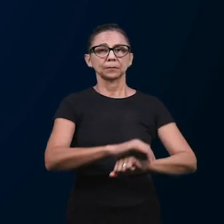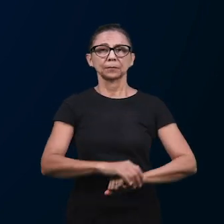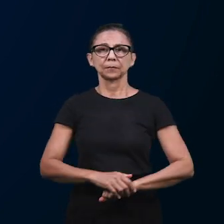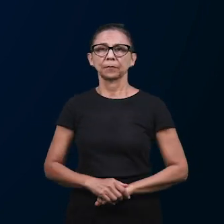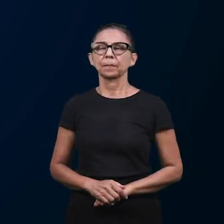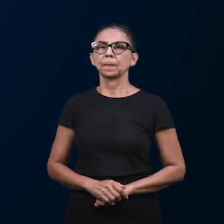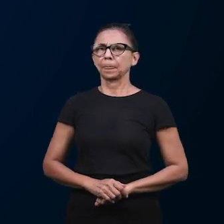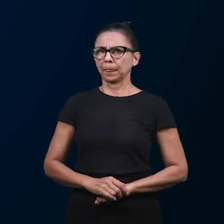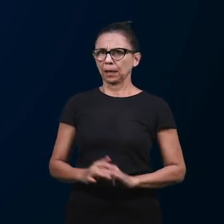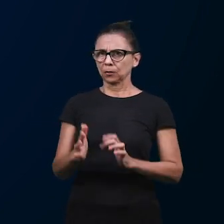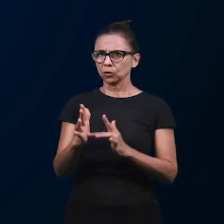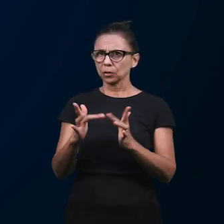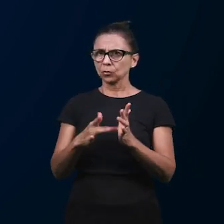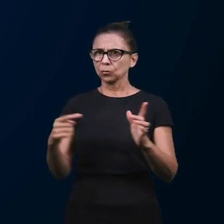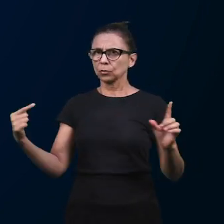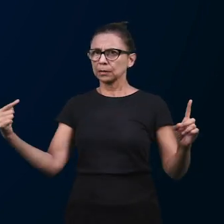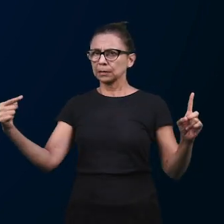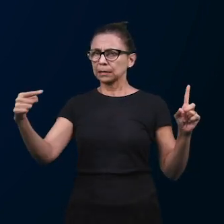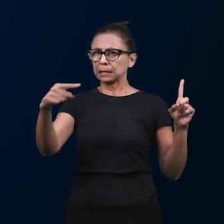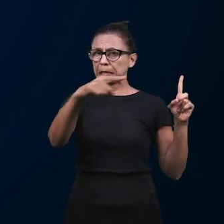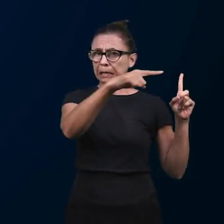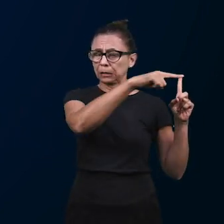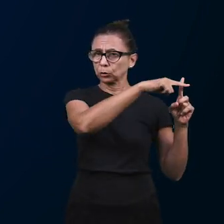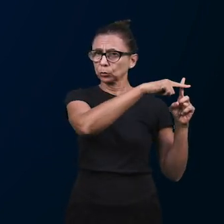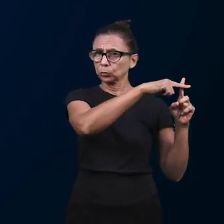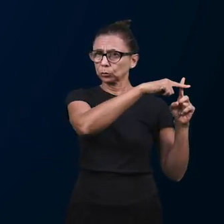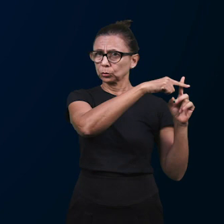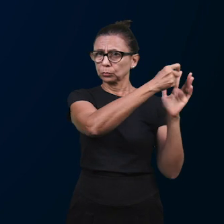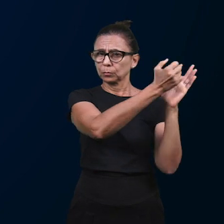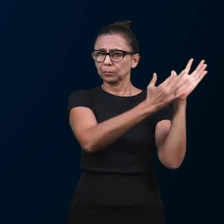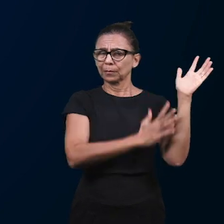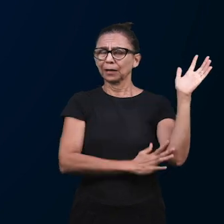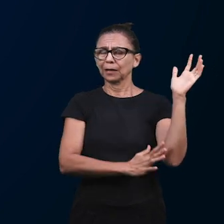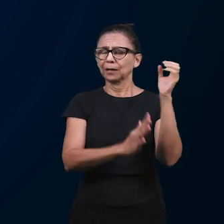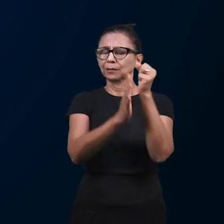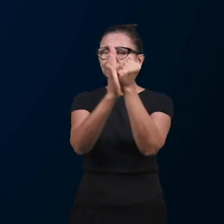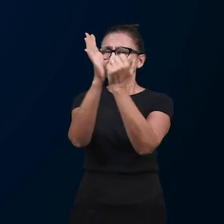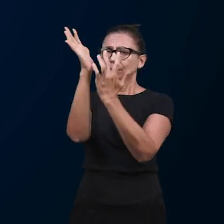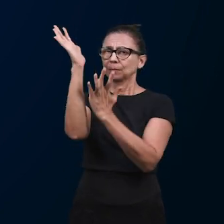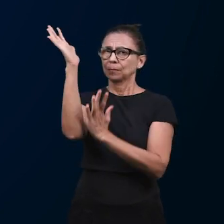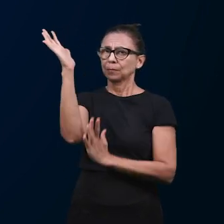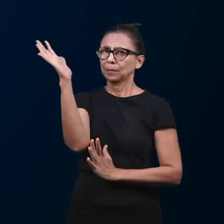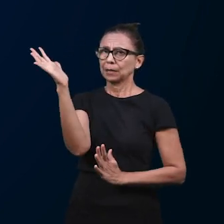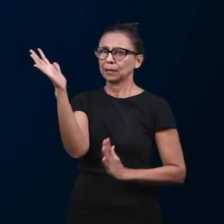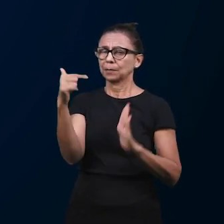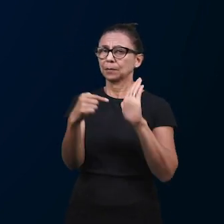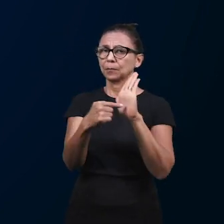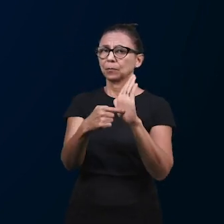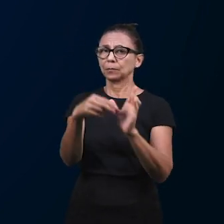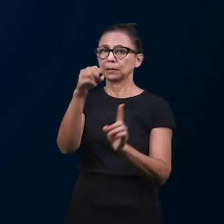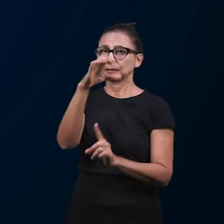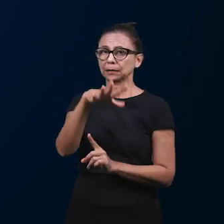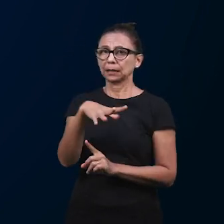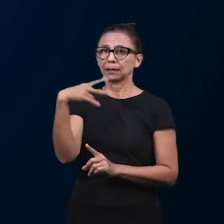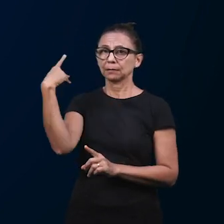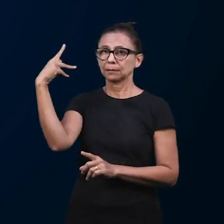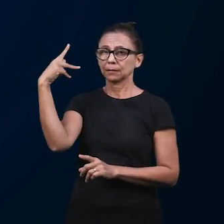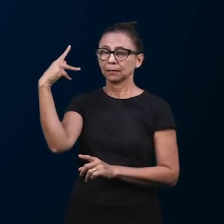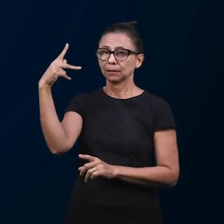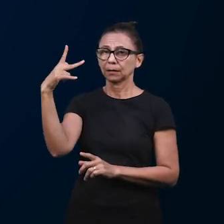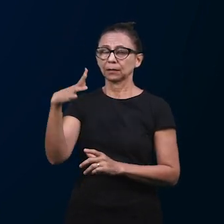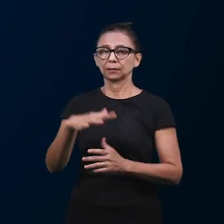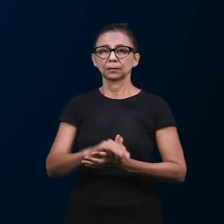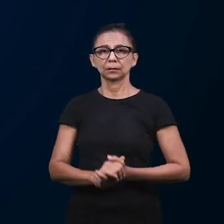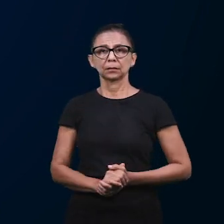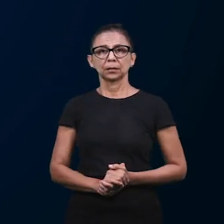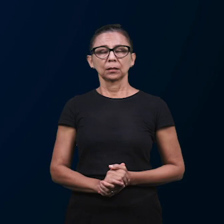Quando Jesus foi ali na cruz, o seu sangue foi derramado e a graça veio sobre nós. Então nós devemos viver